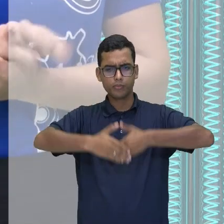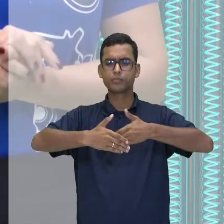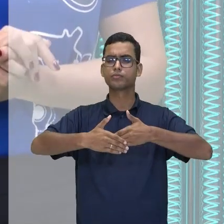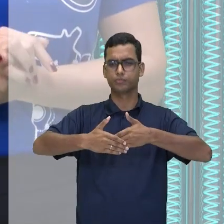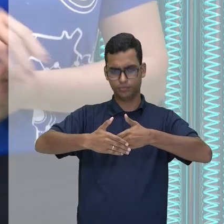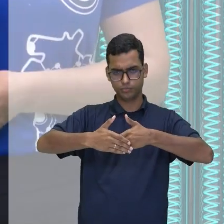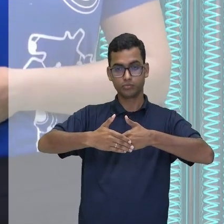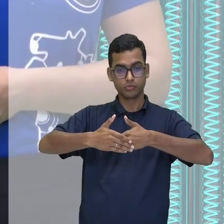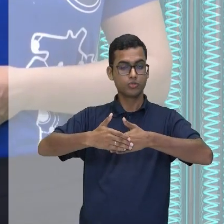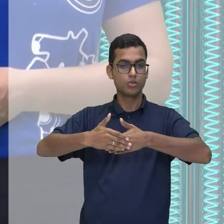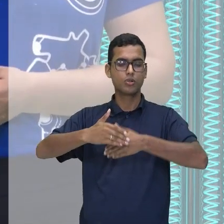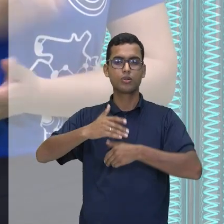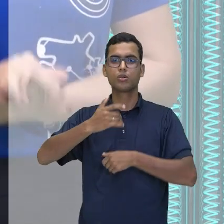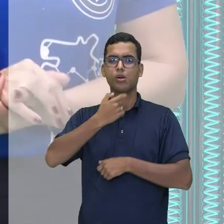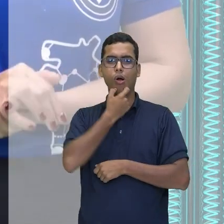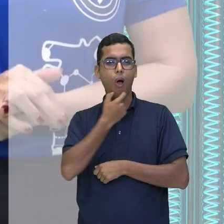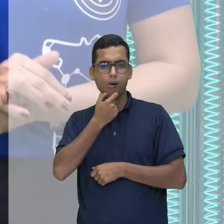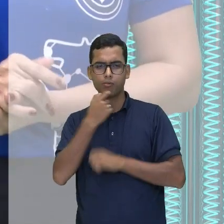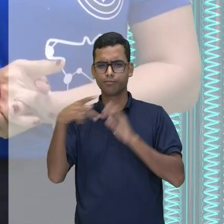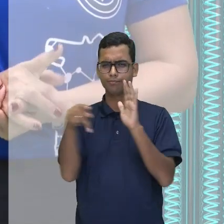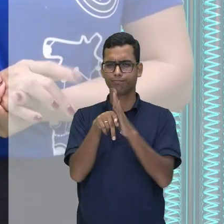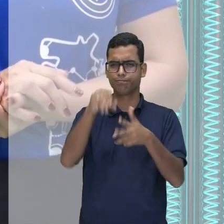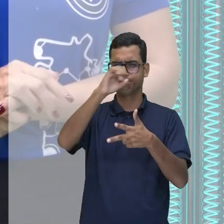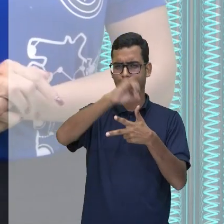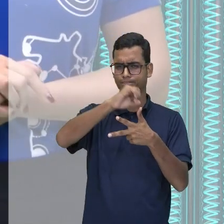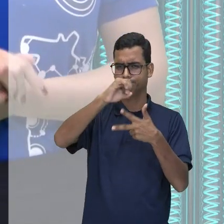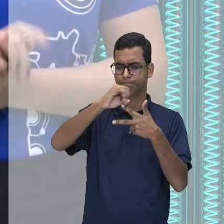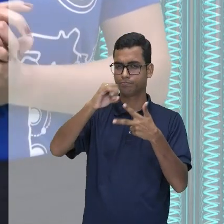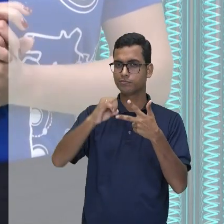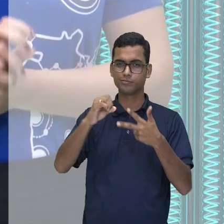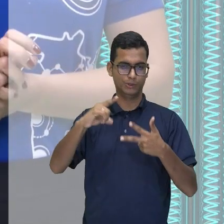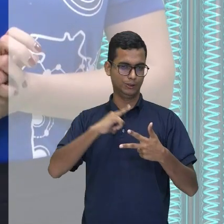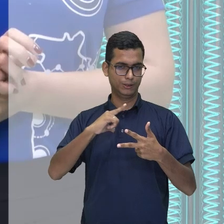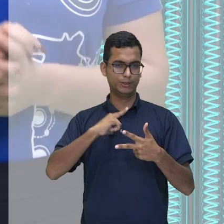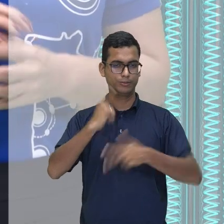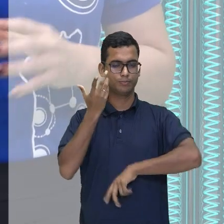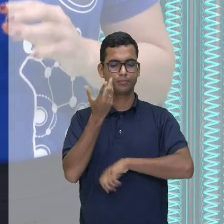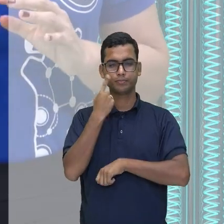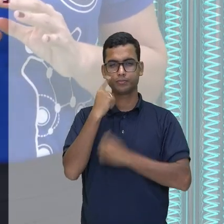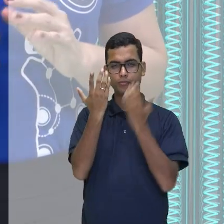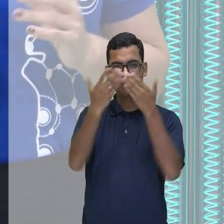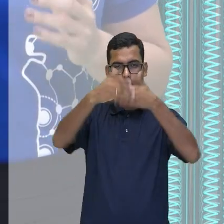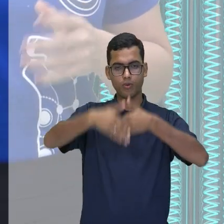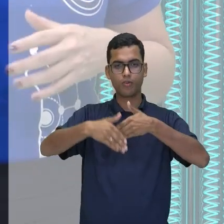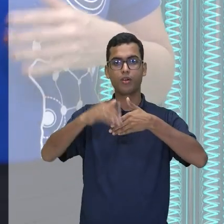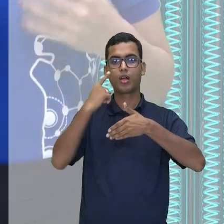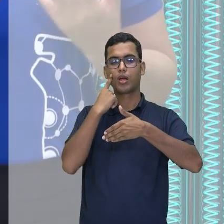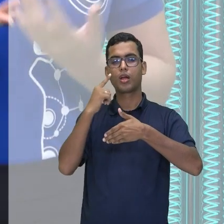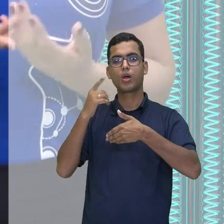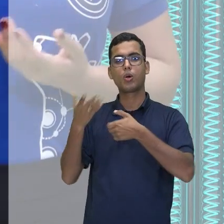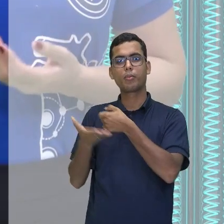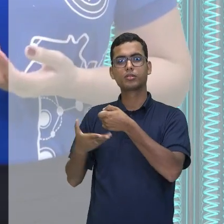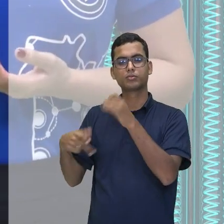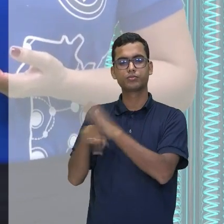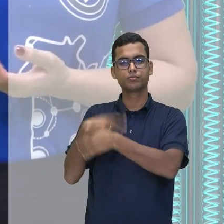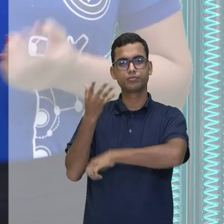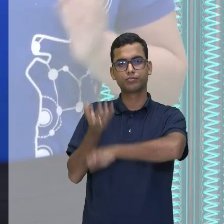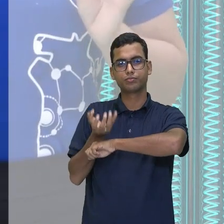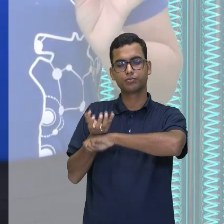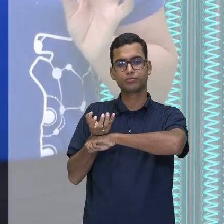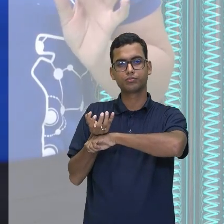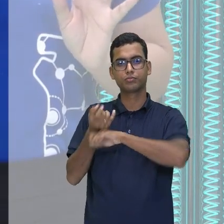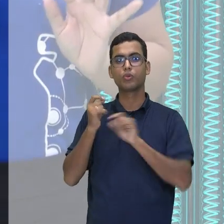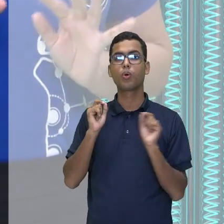inglês, lá no Enem, porque tem lá no Enem também essa opção, né? Sempre são textos de diferentes